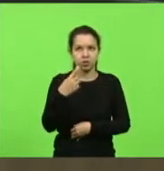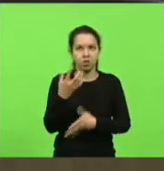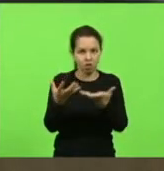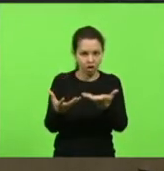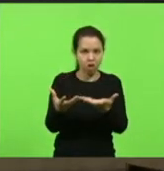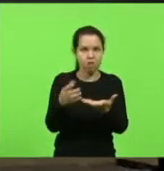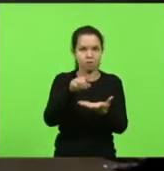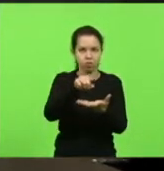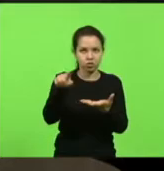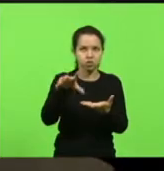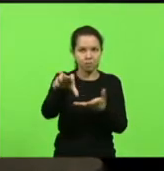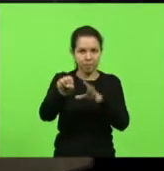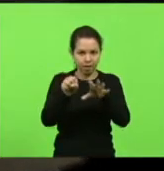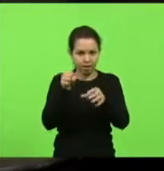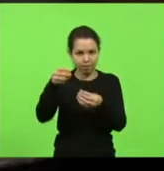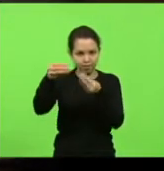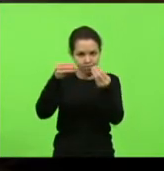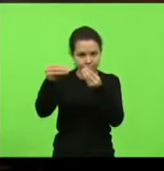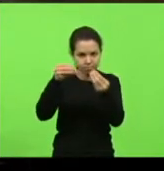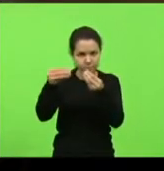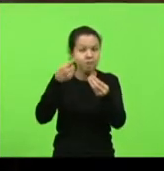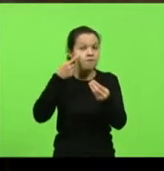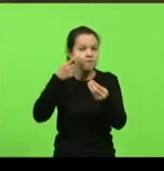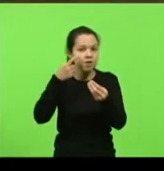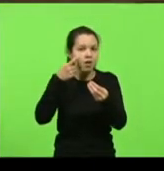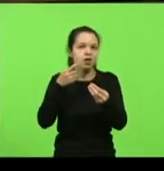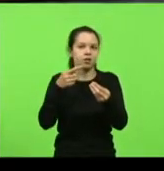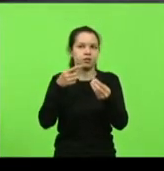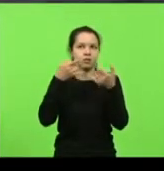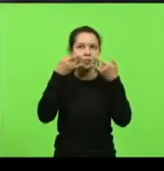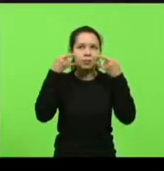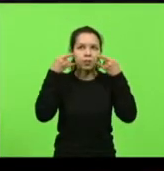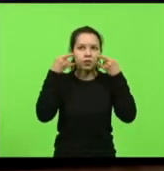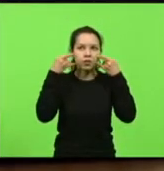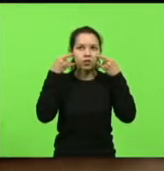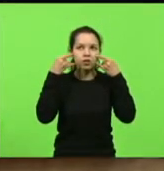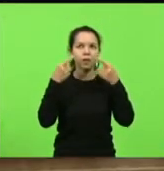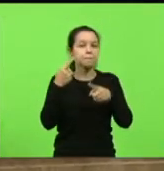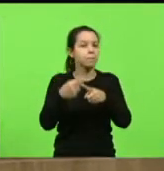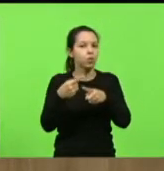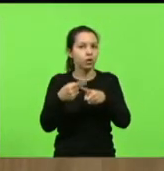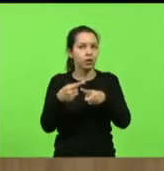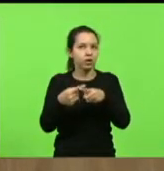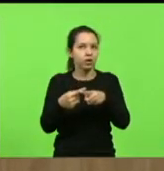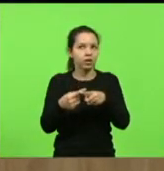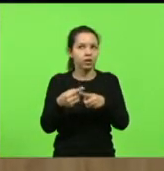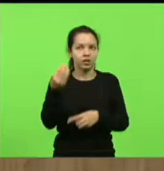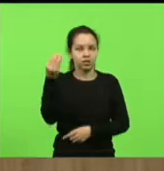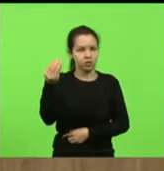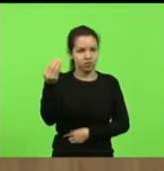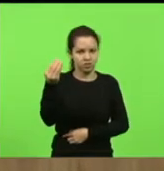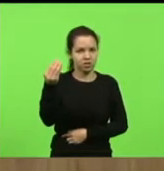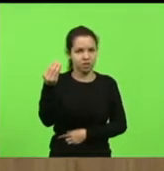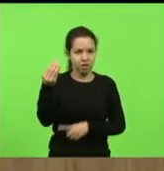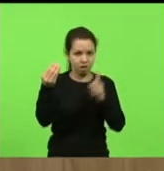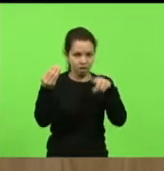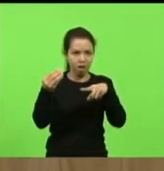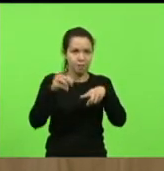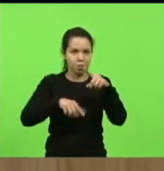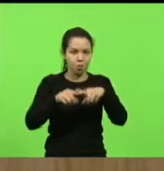peguem essas máscaras aqui, porque isso aqui é equipamento de proteção.